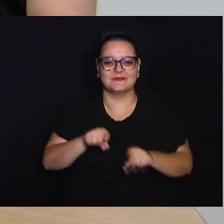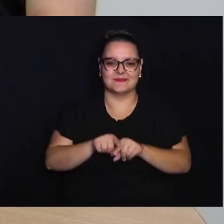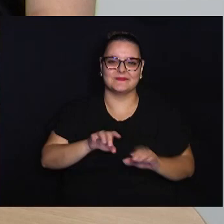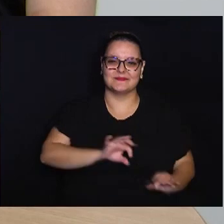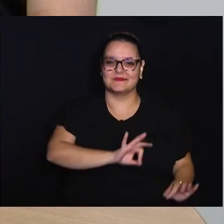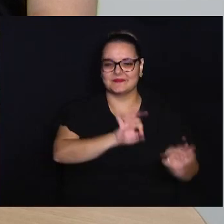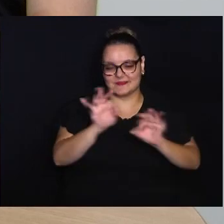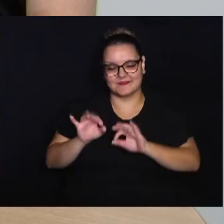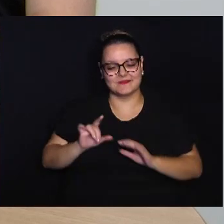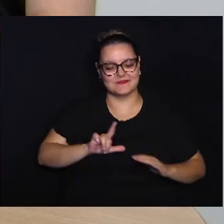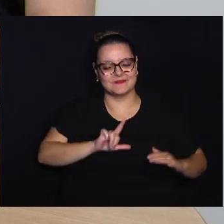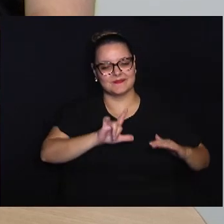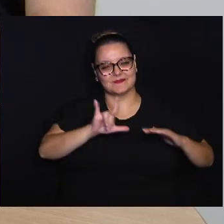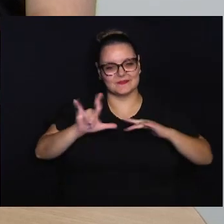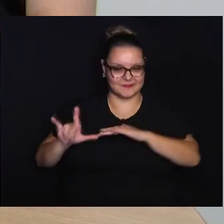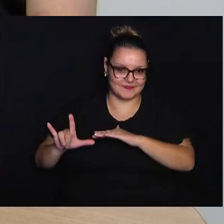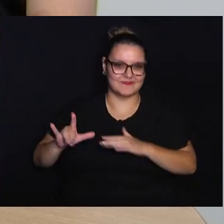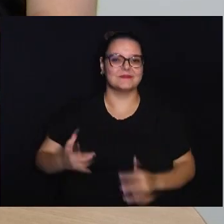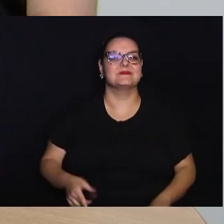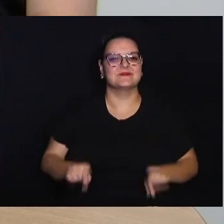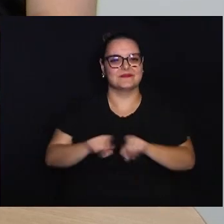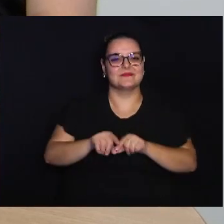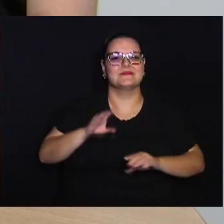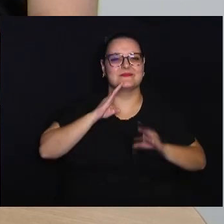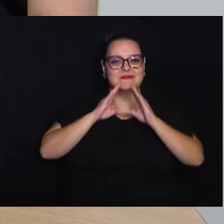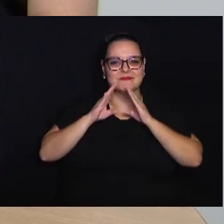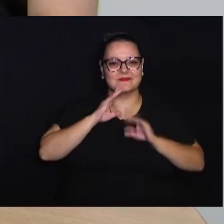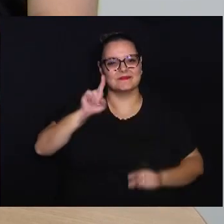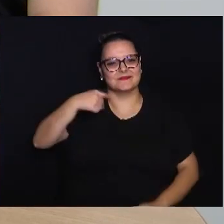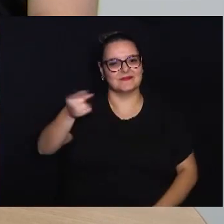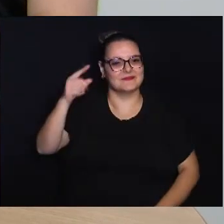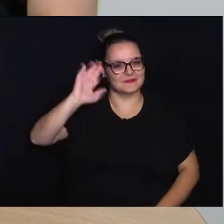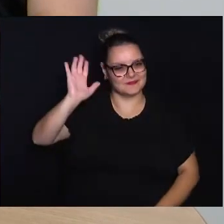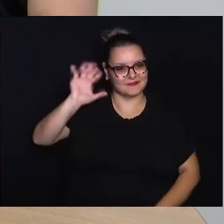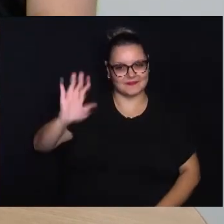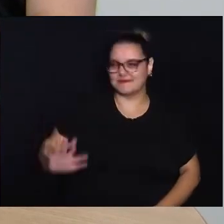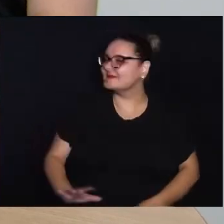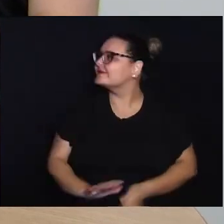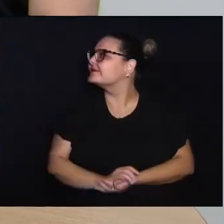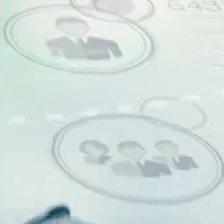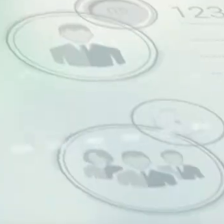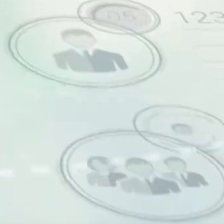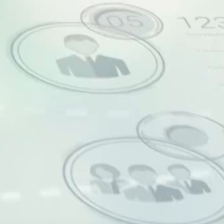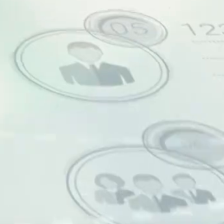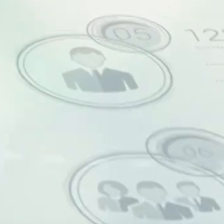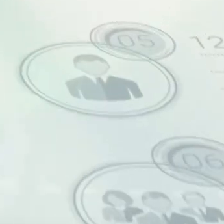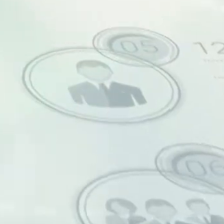Campinas, e seguir a gente nas redes sociais, no Instagram e no Facebook. Um abraço e até a próxima.